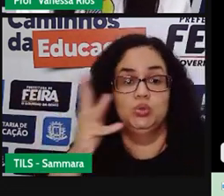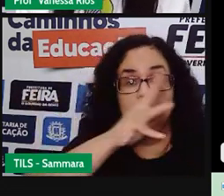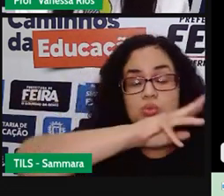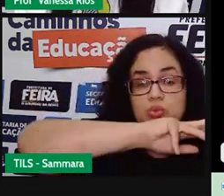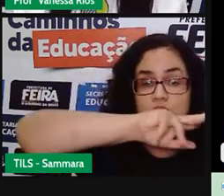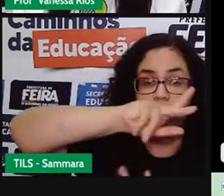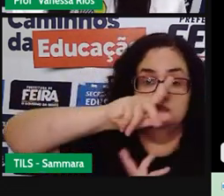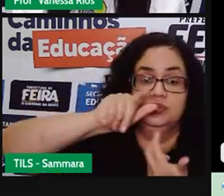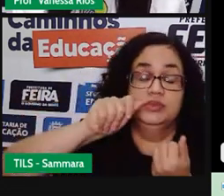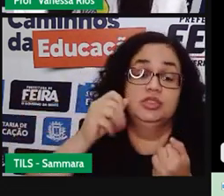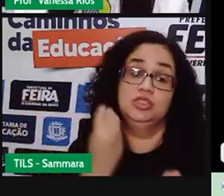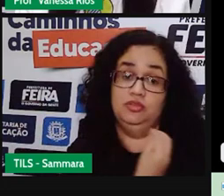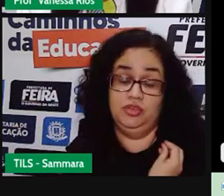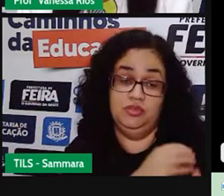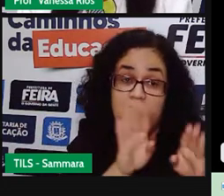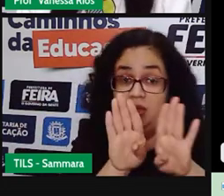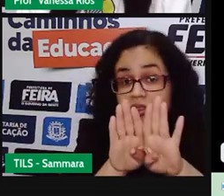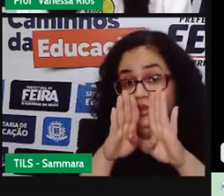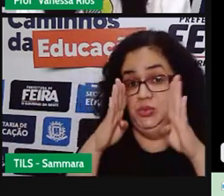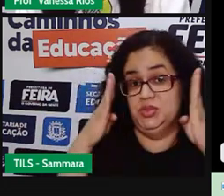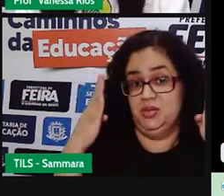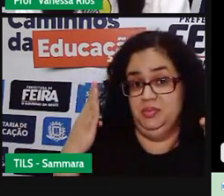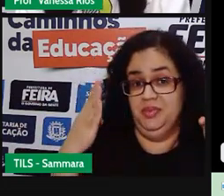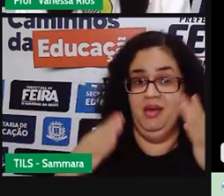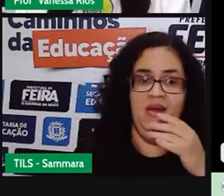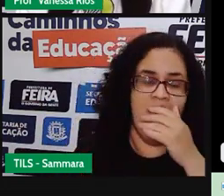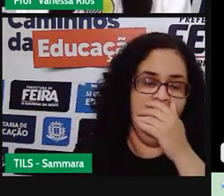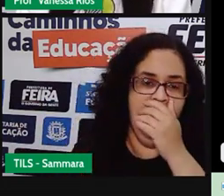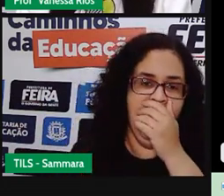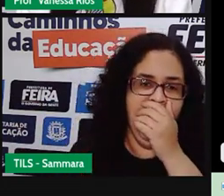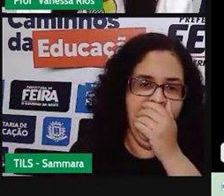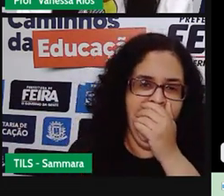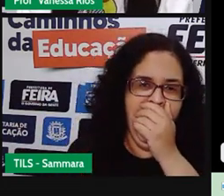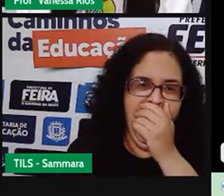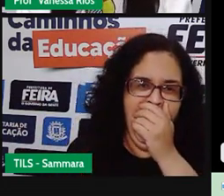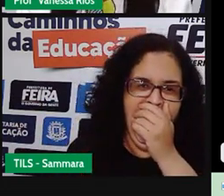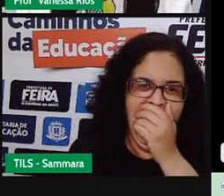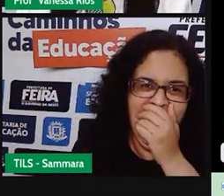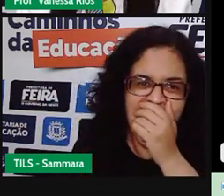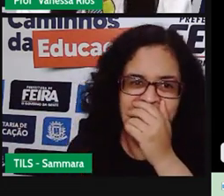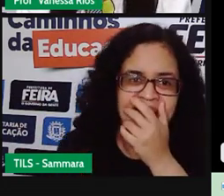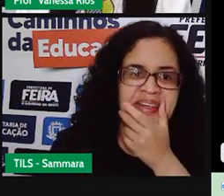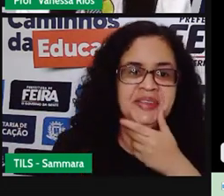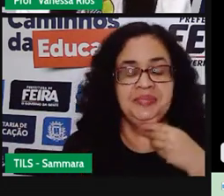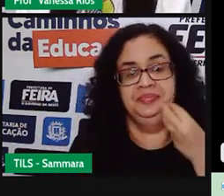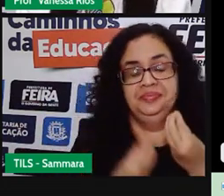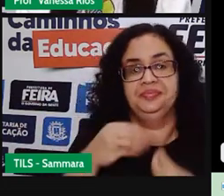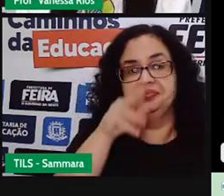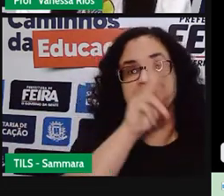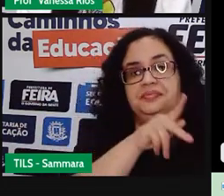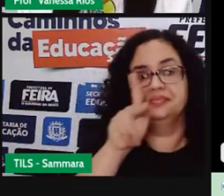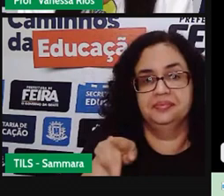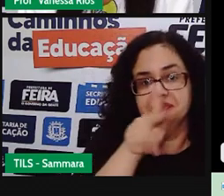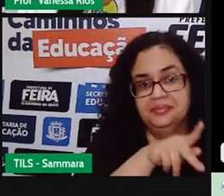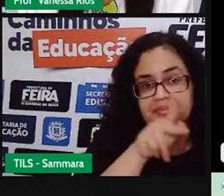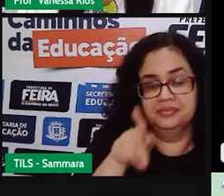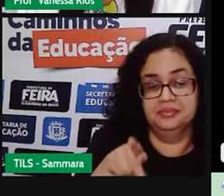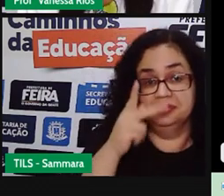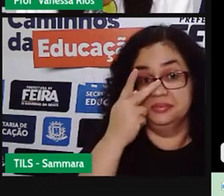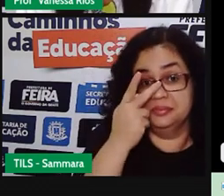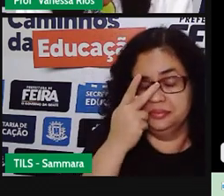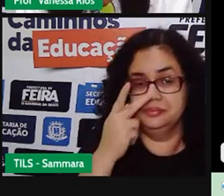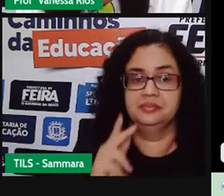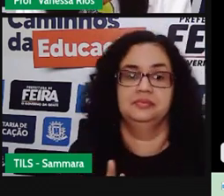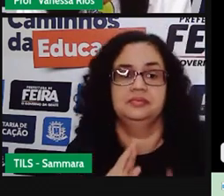forma como a Pro leu, né? Diferente, permite aí um entendimento, né? E uma recepção